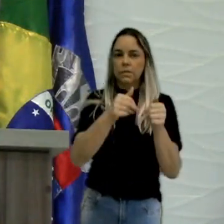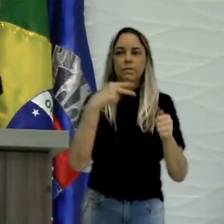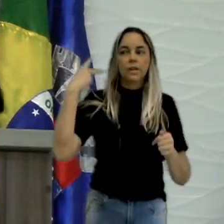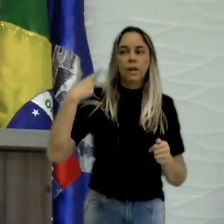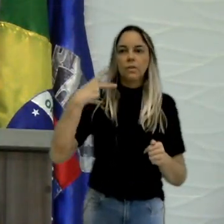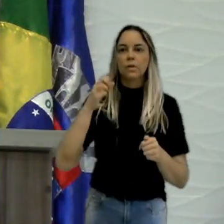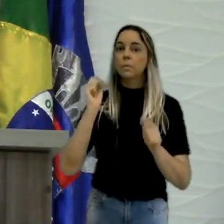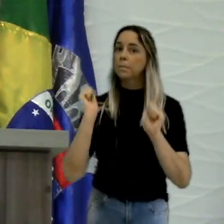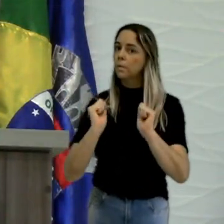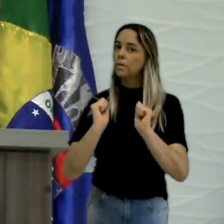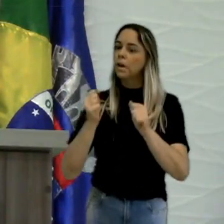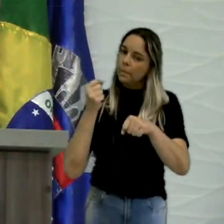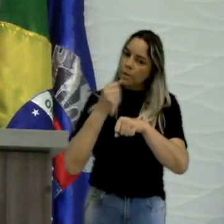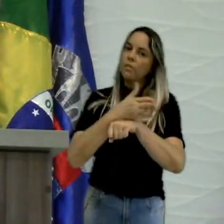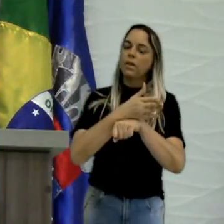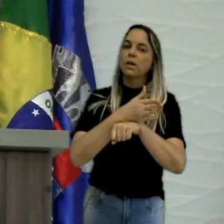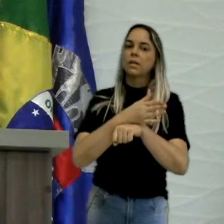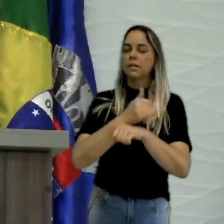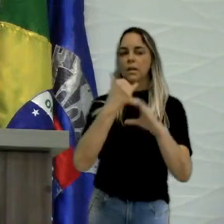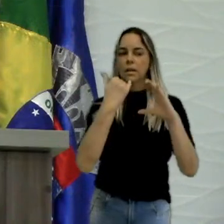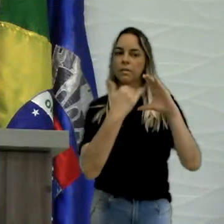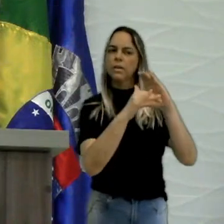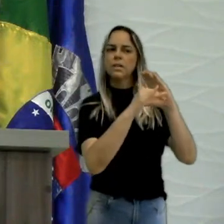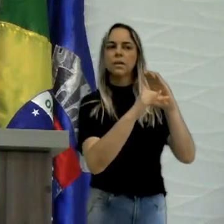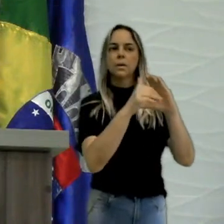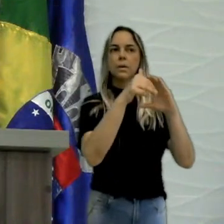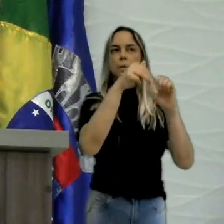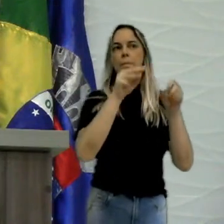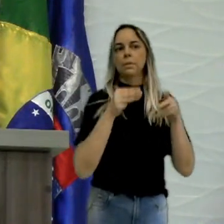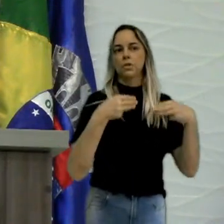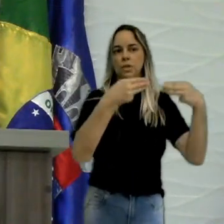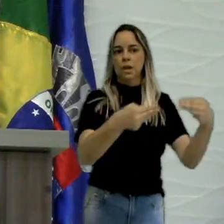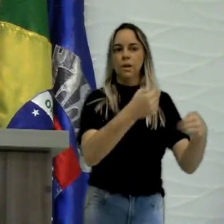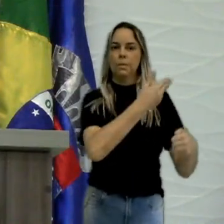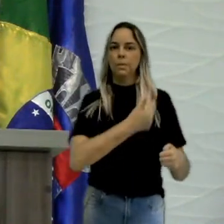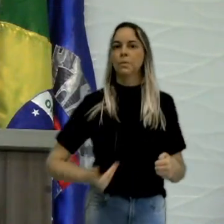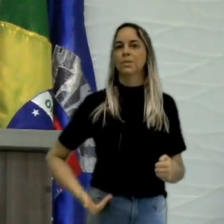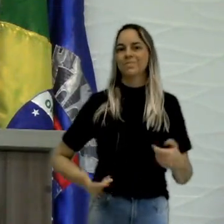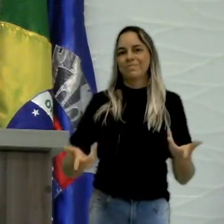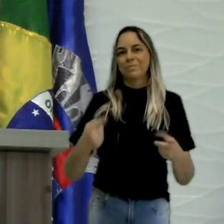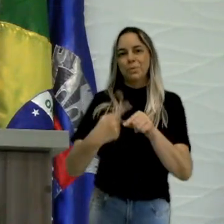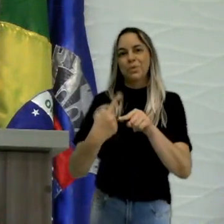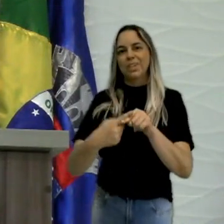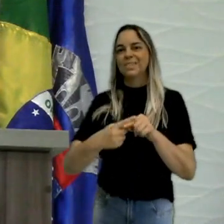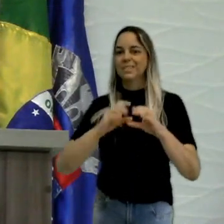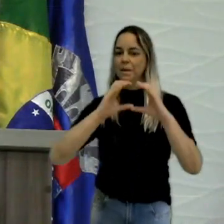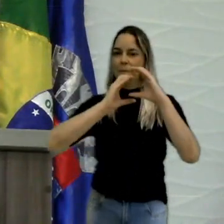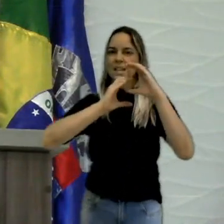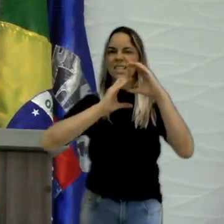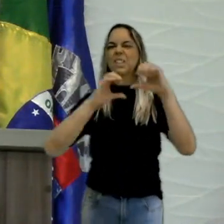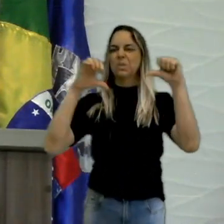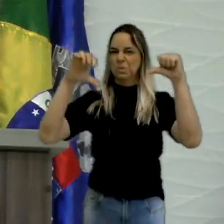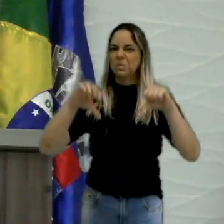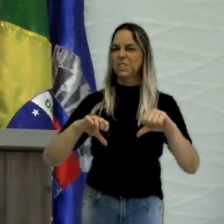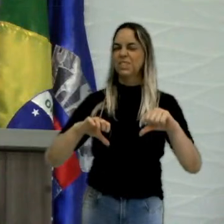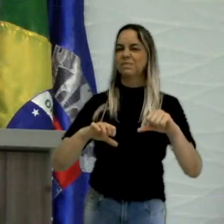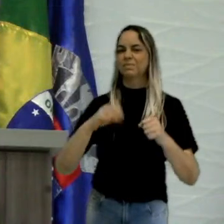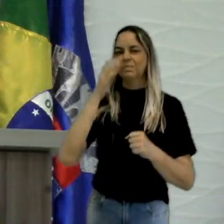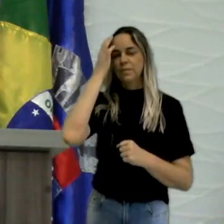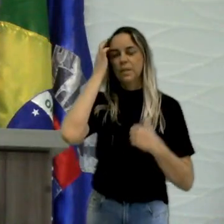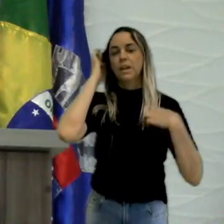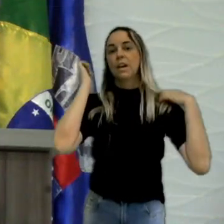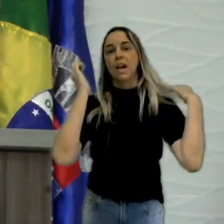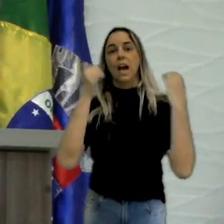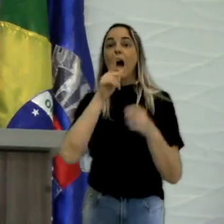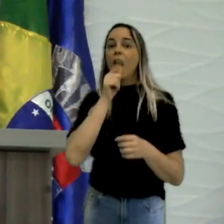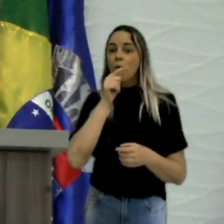pudesse levar para o Ministério Público todas as demandas, né, da má gestão da Compesa em São Bento do Una. Não só a demanda da falta de água,